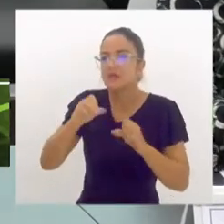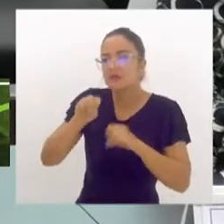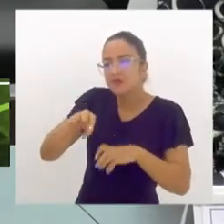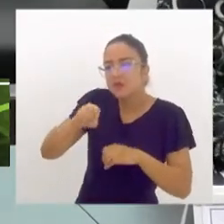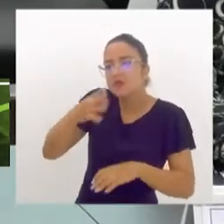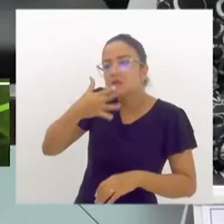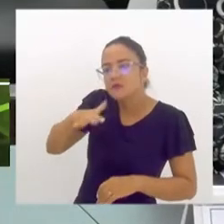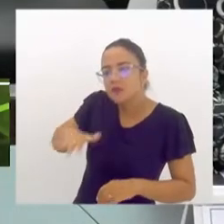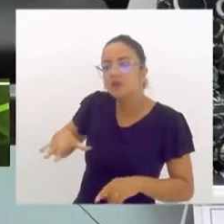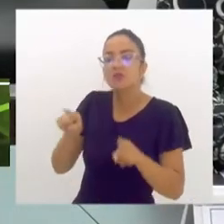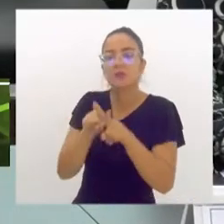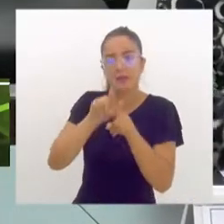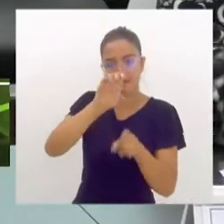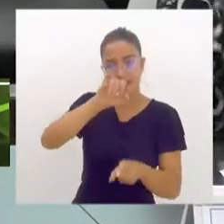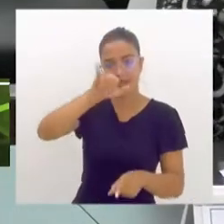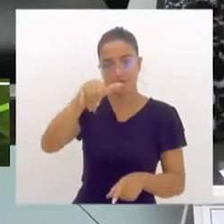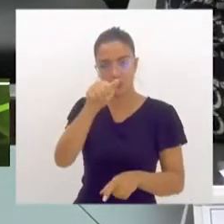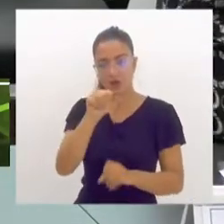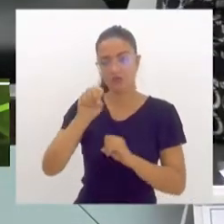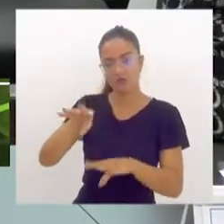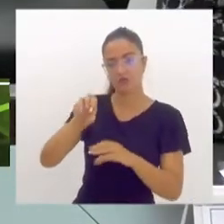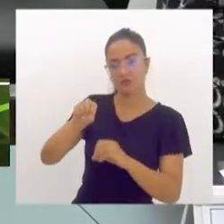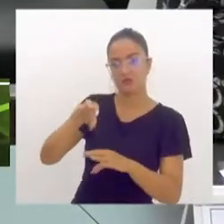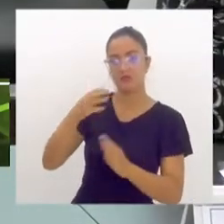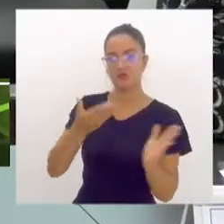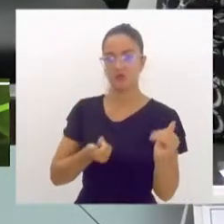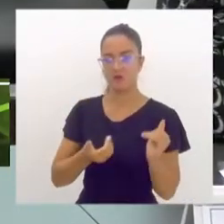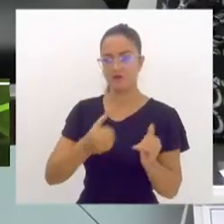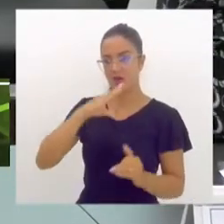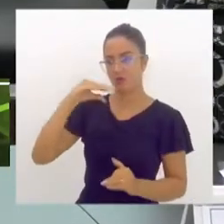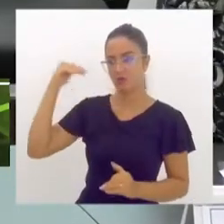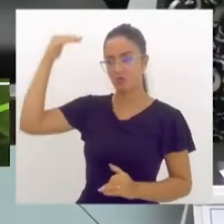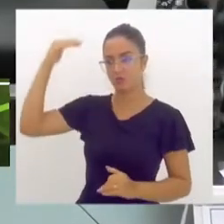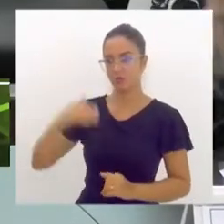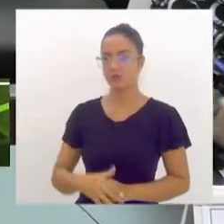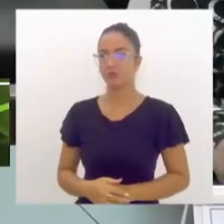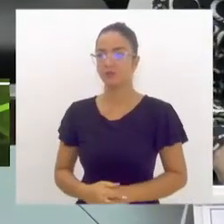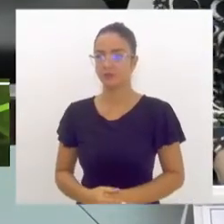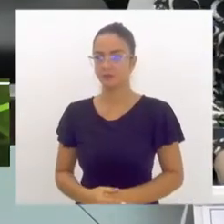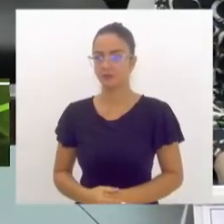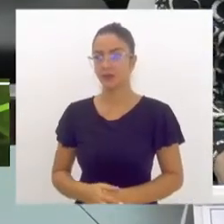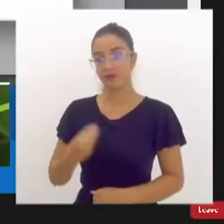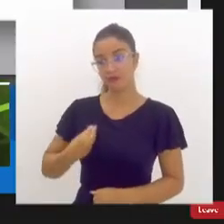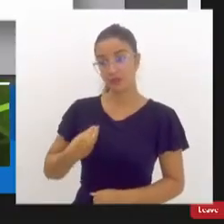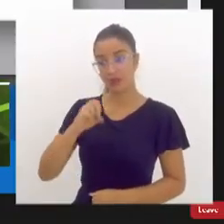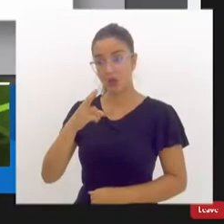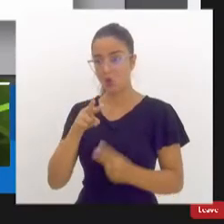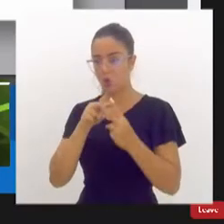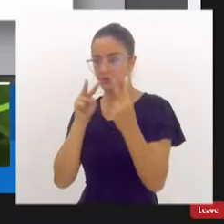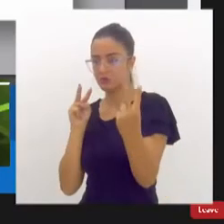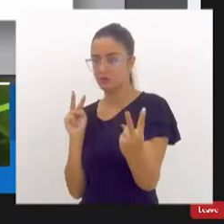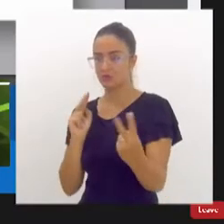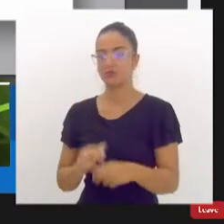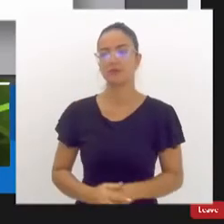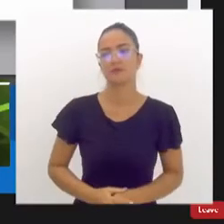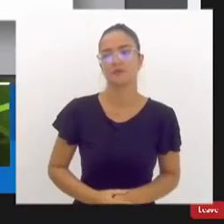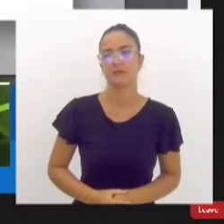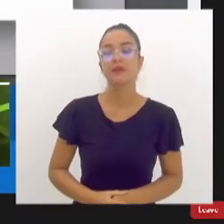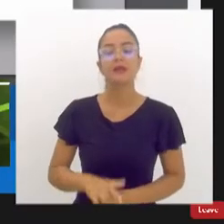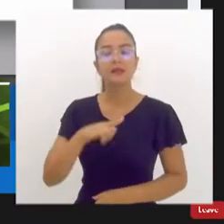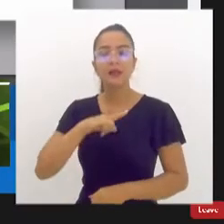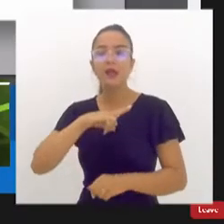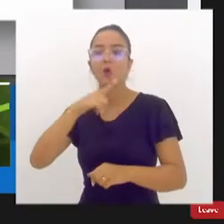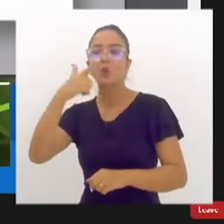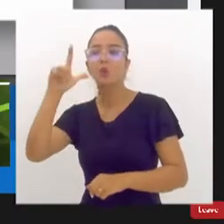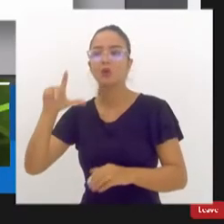de jovens e adultos, tanto presencial quanto à distância. Pode passar, por gentileza. a Câmara de Educação Superior